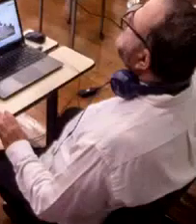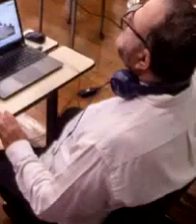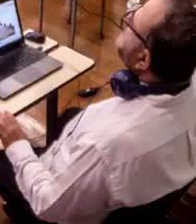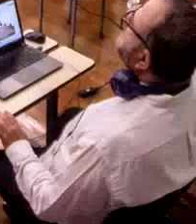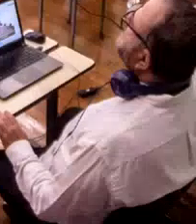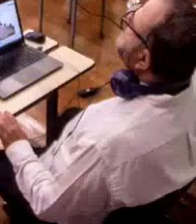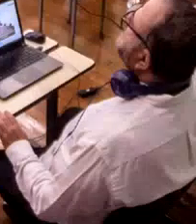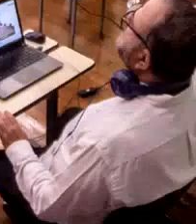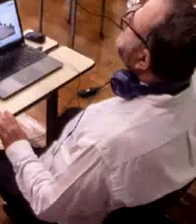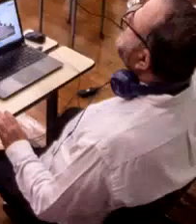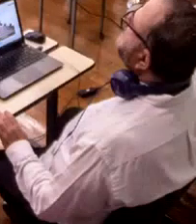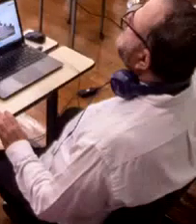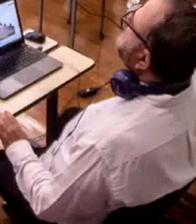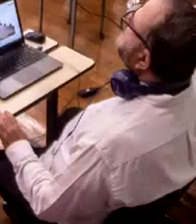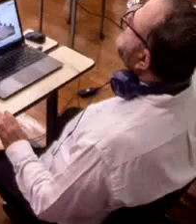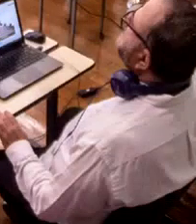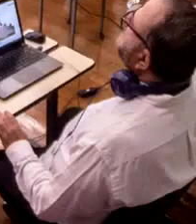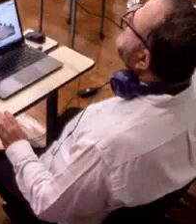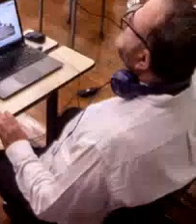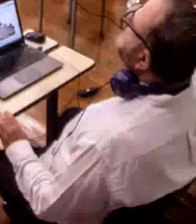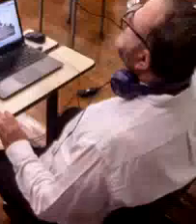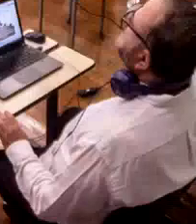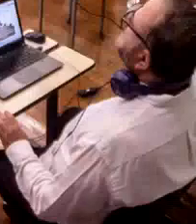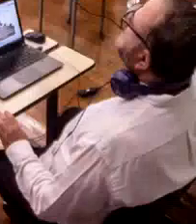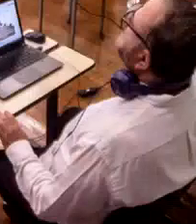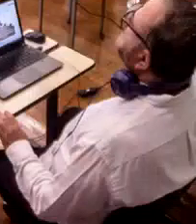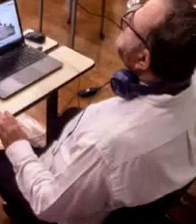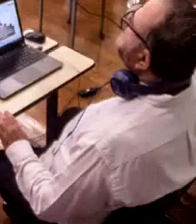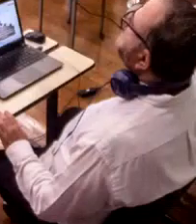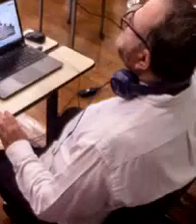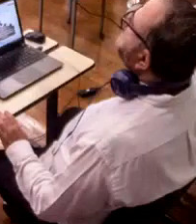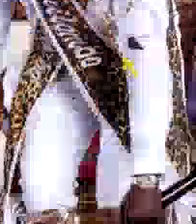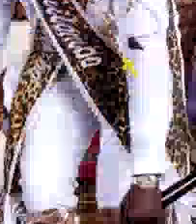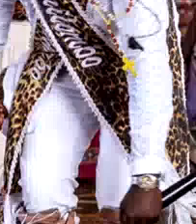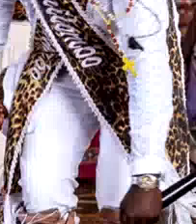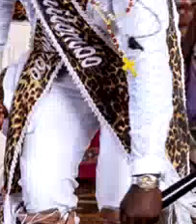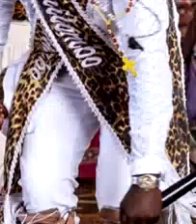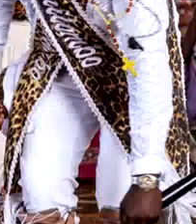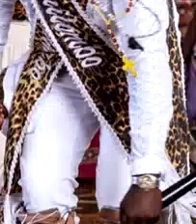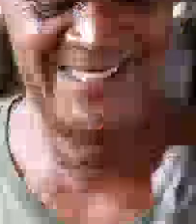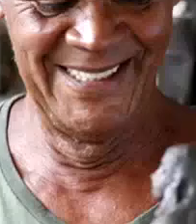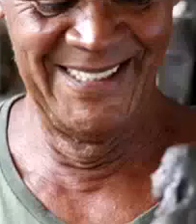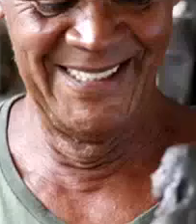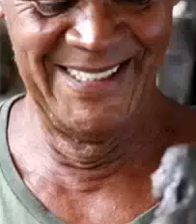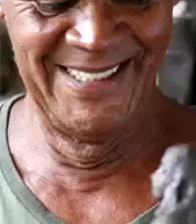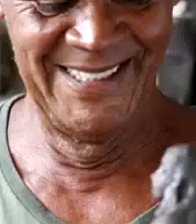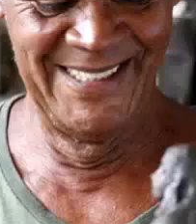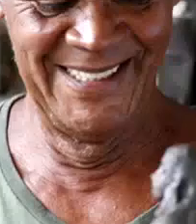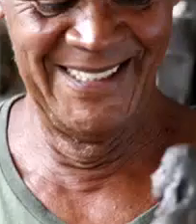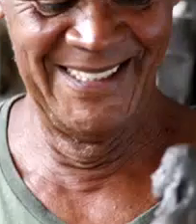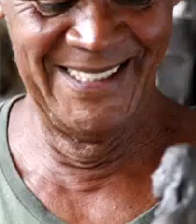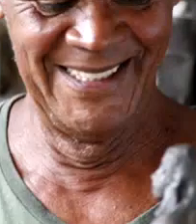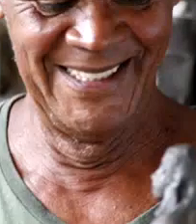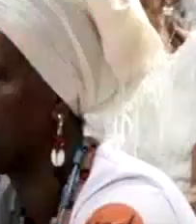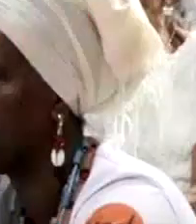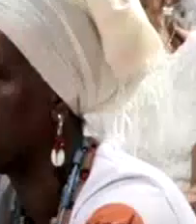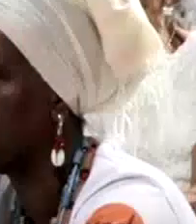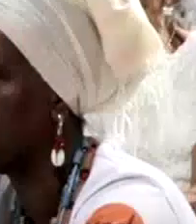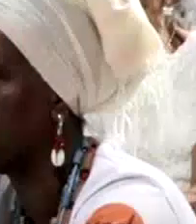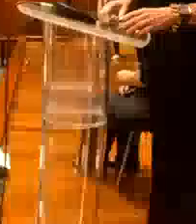para apoiar projetos culturais via lei de incentivo. Pode passar, por favor. Também demos